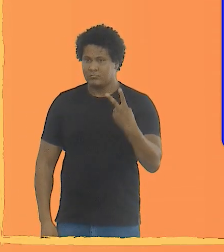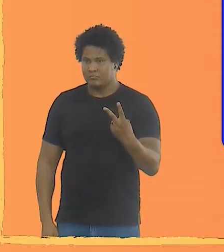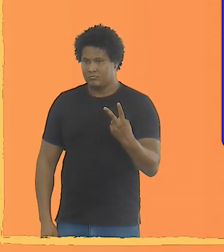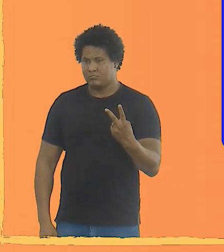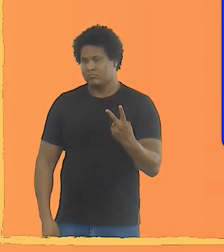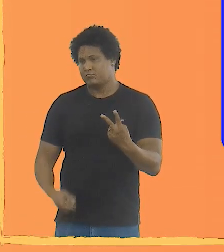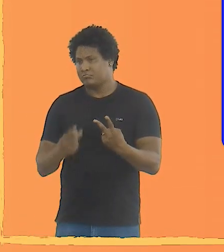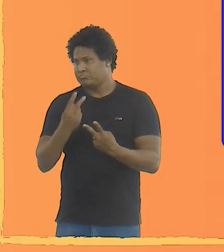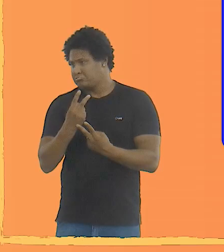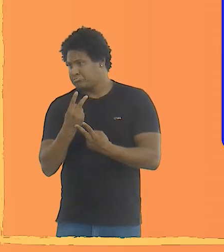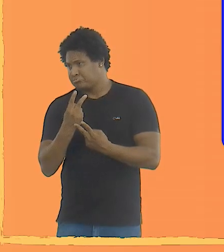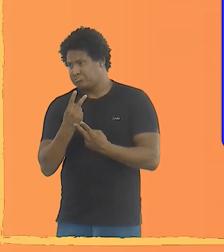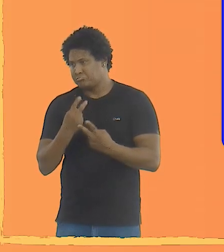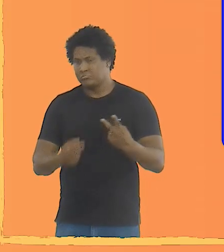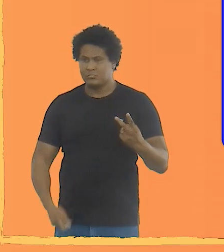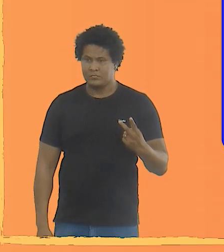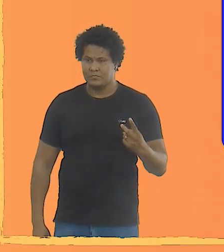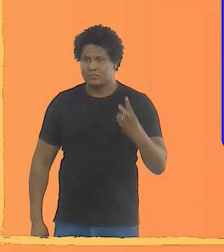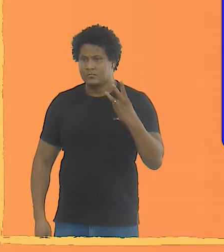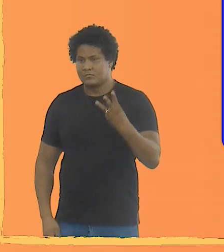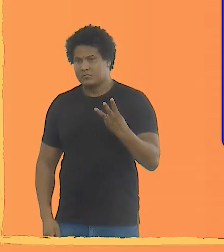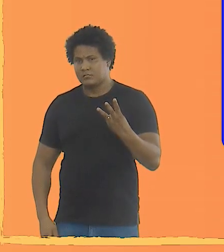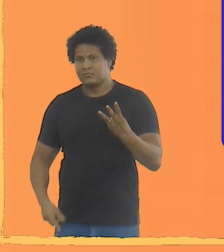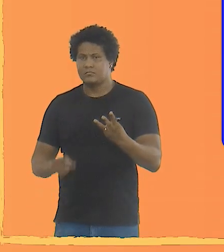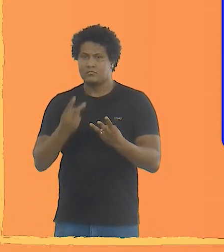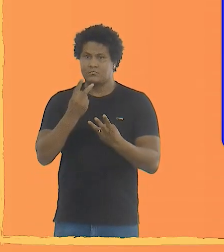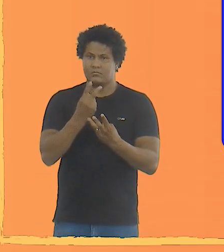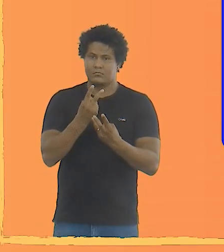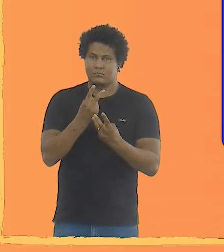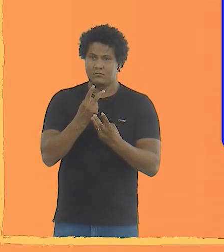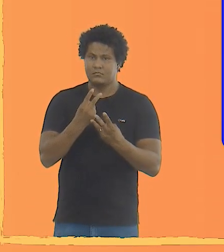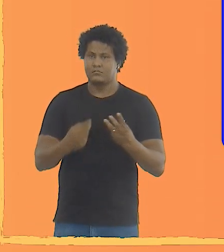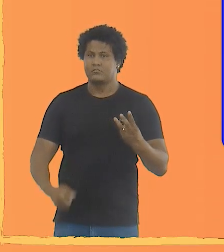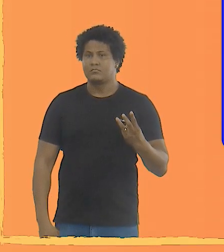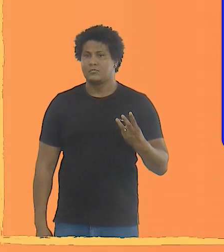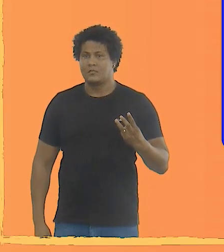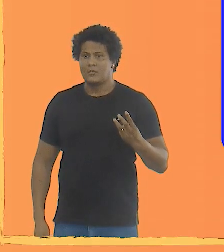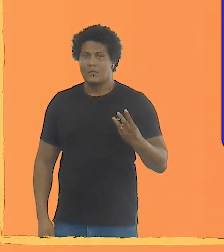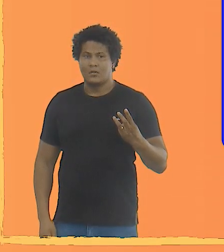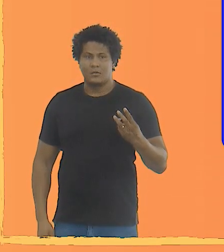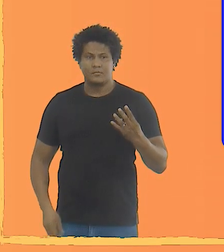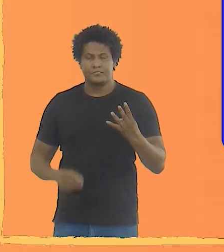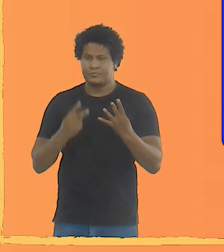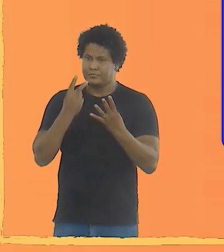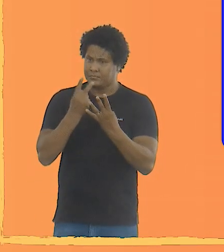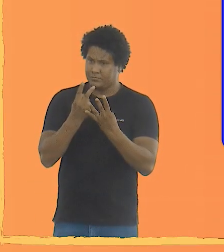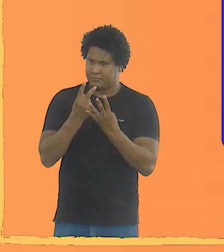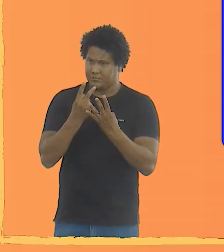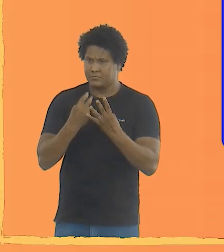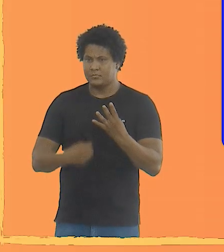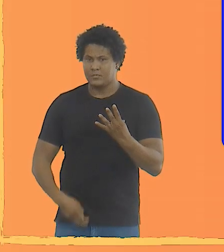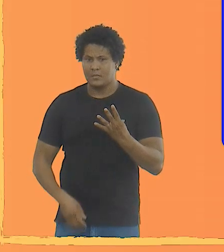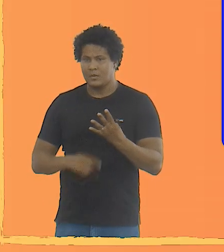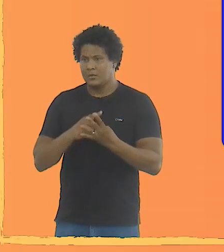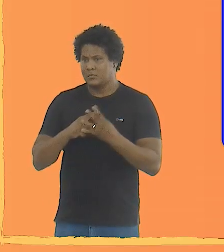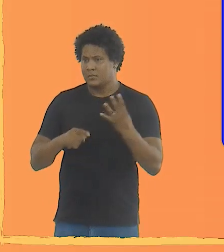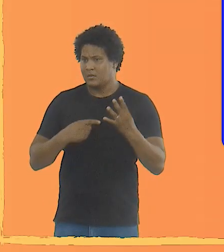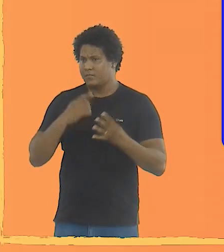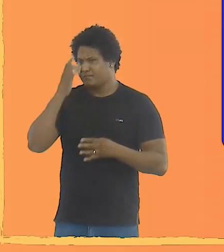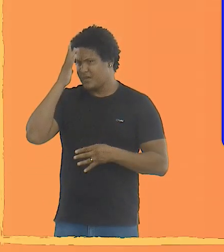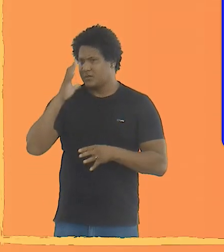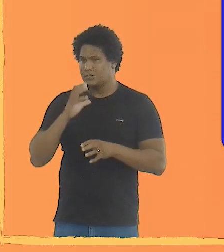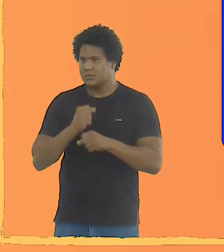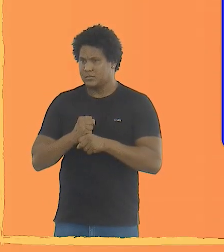calças. A terceira camisa, com uma das 2 calças. A quarta camisa, com uma das 2 calças. Então seria mais fácil determinar